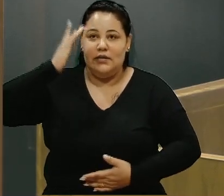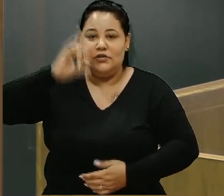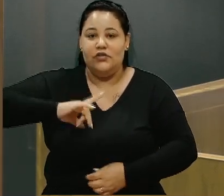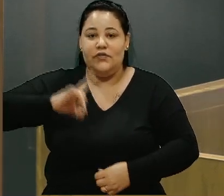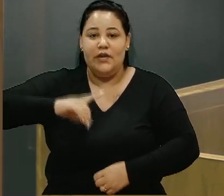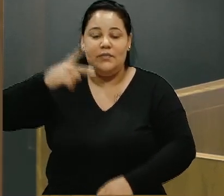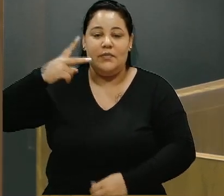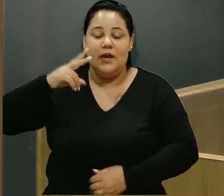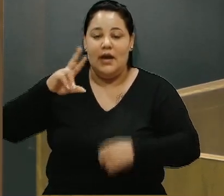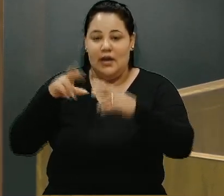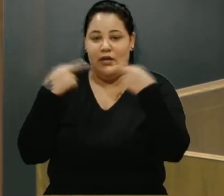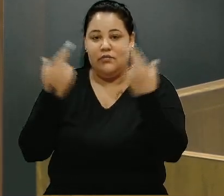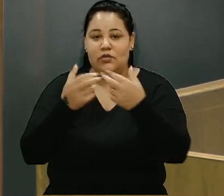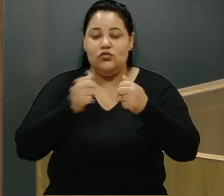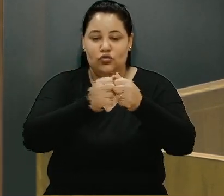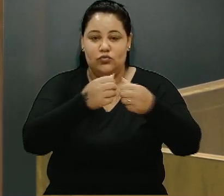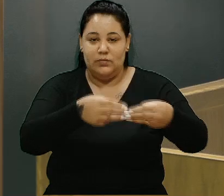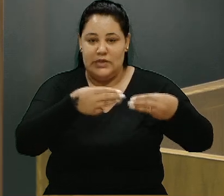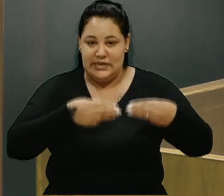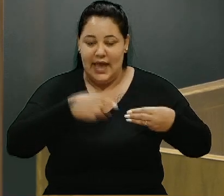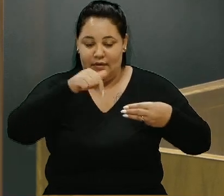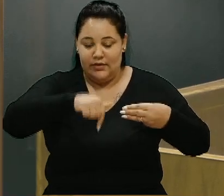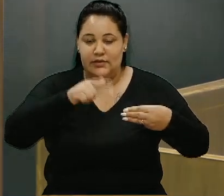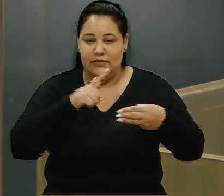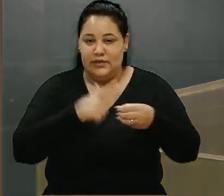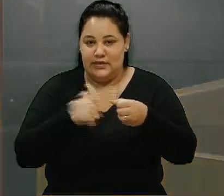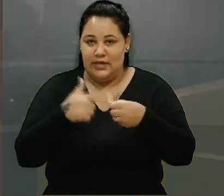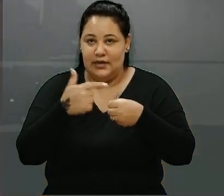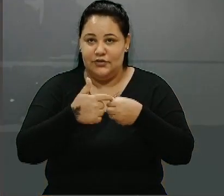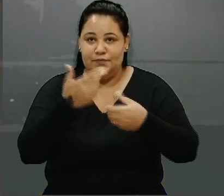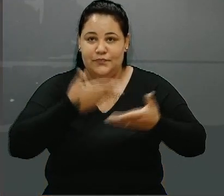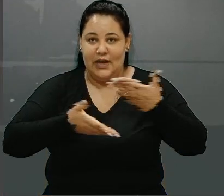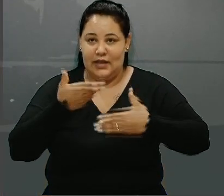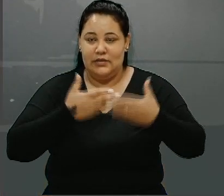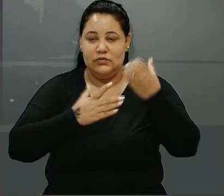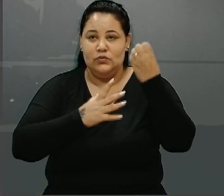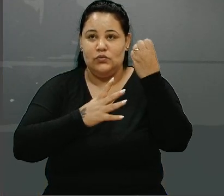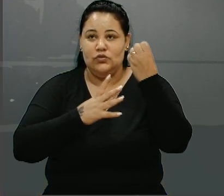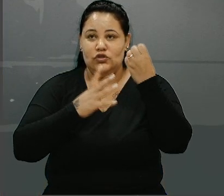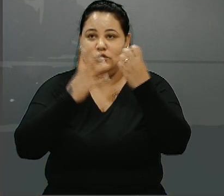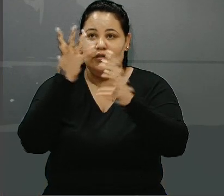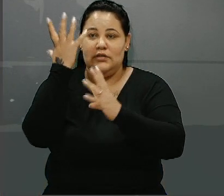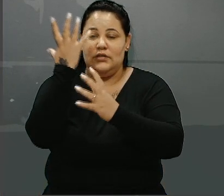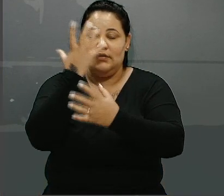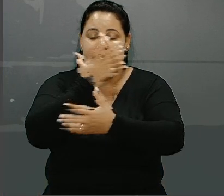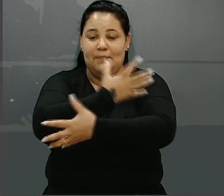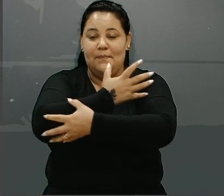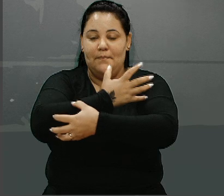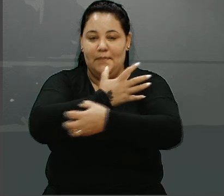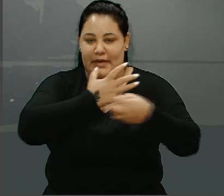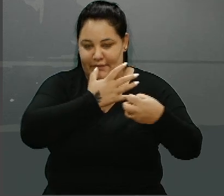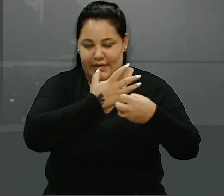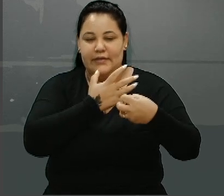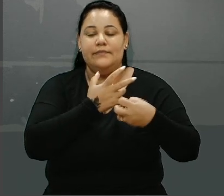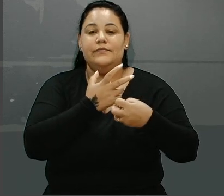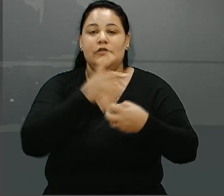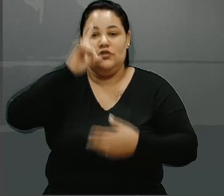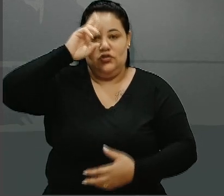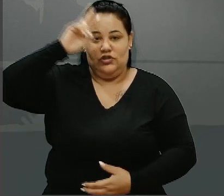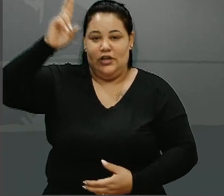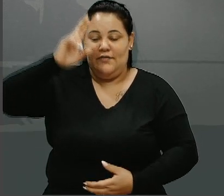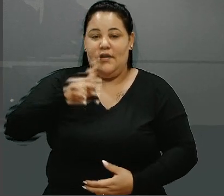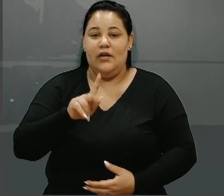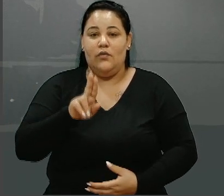Ministério da Cidade, na diretoria que trata de periferias. O diretor é o Guilherme, ele é de São Paulo, trata desse